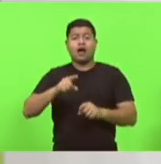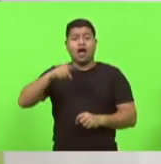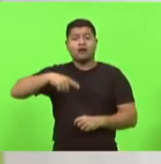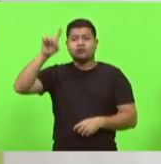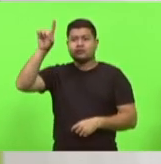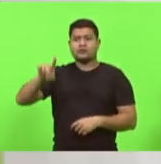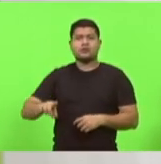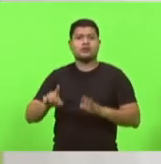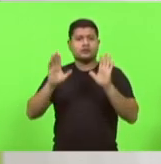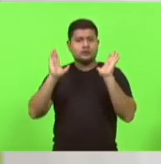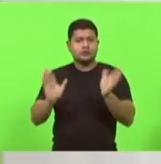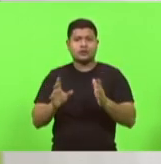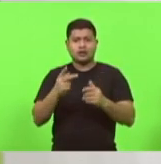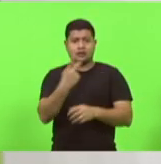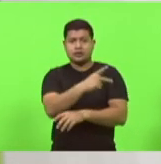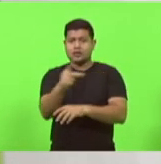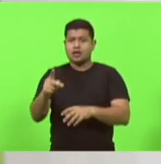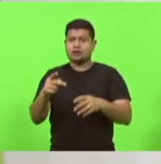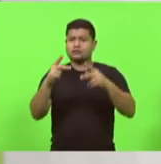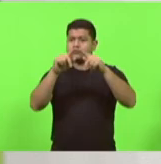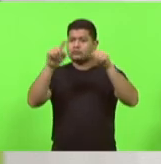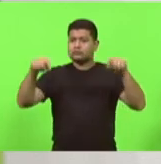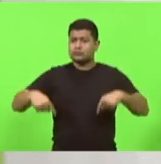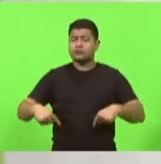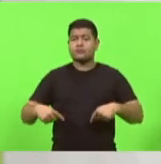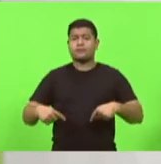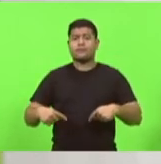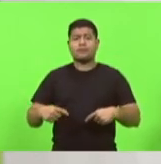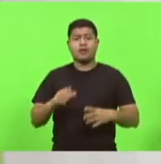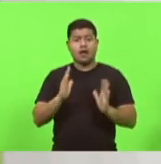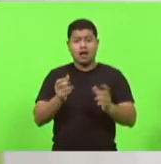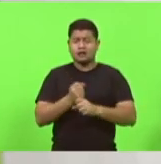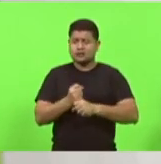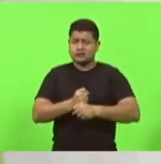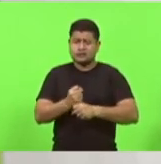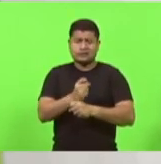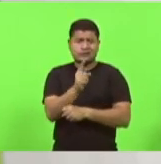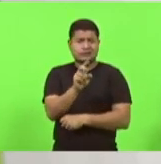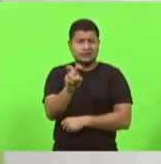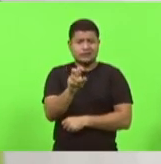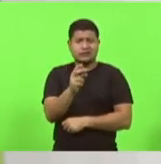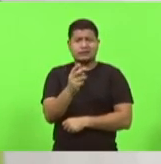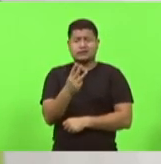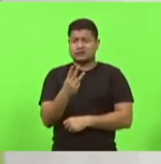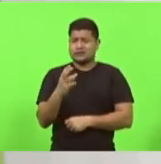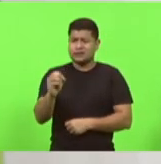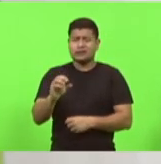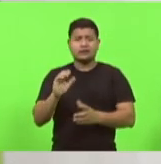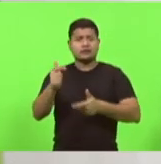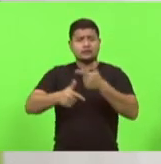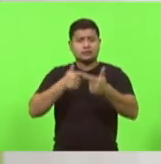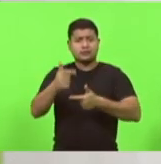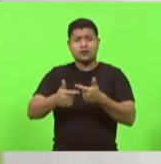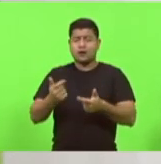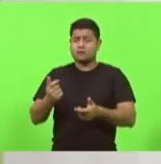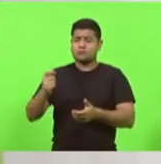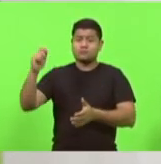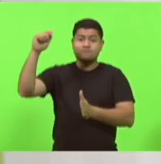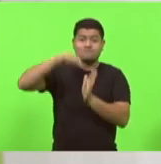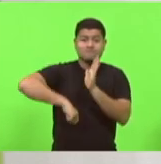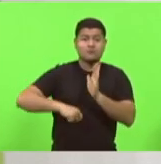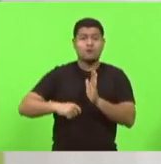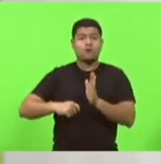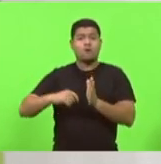servidores. Servidor que há 15, 20, 30 anos assinou um contrato com o